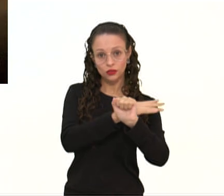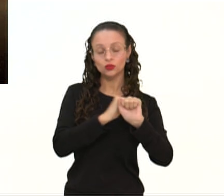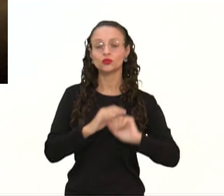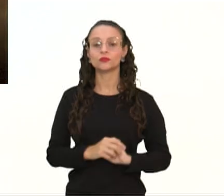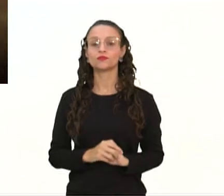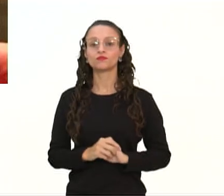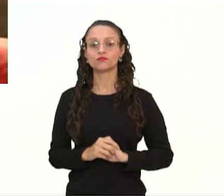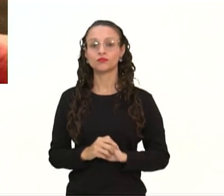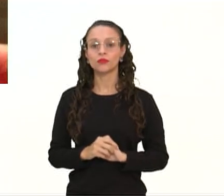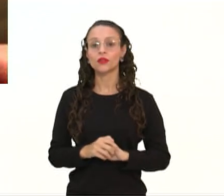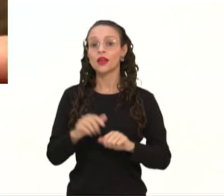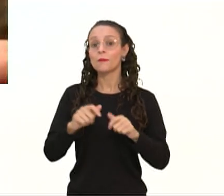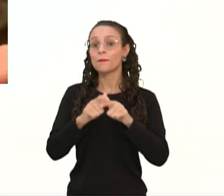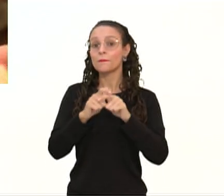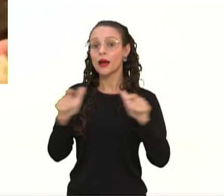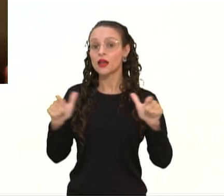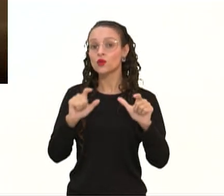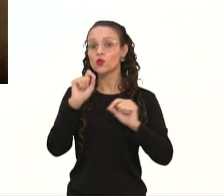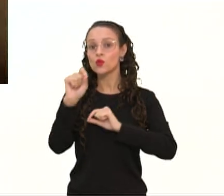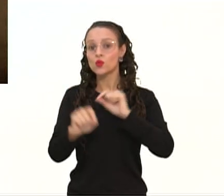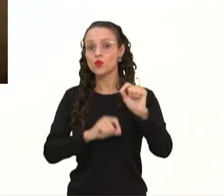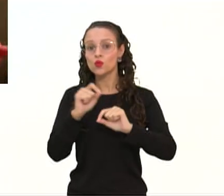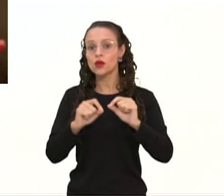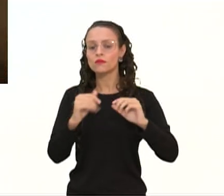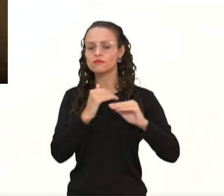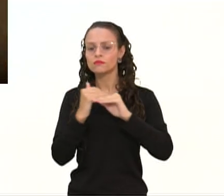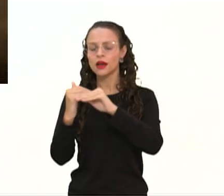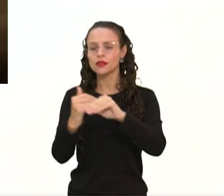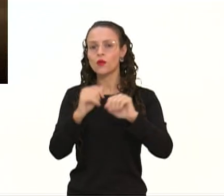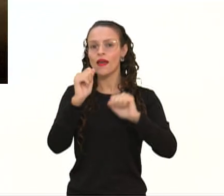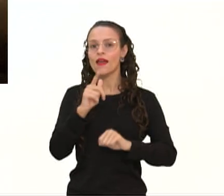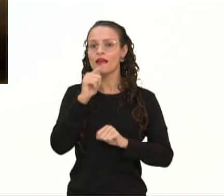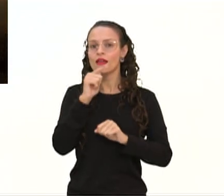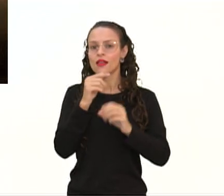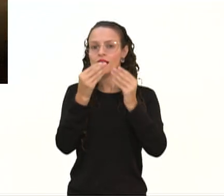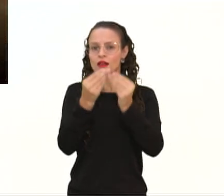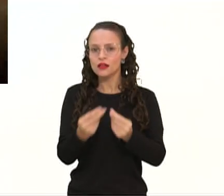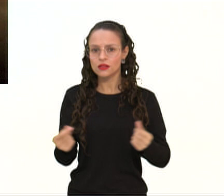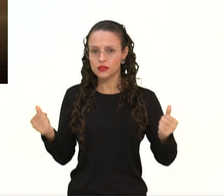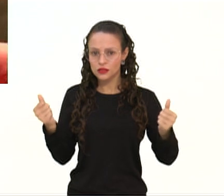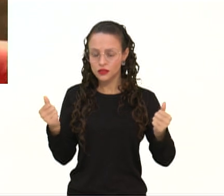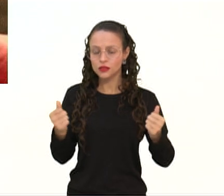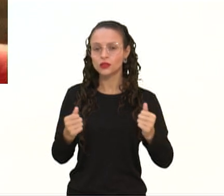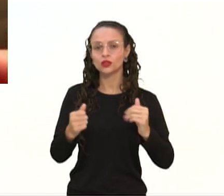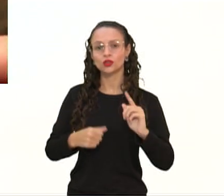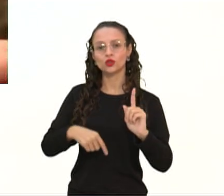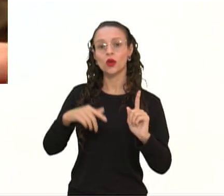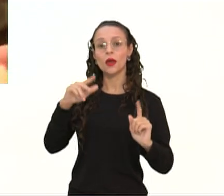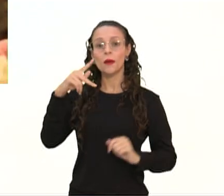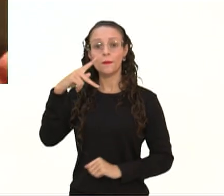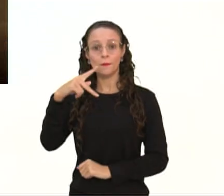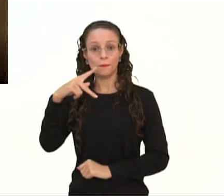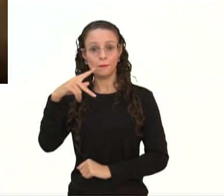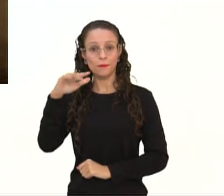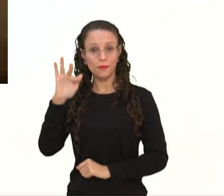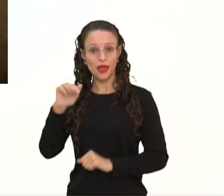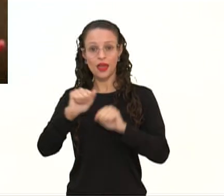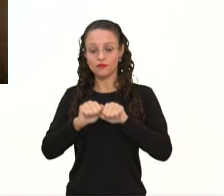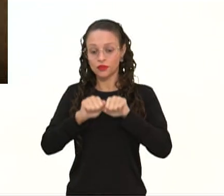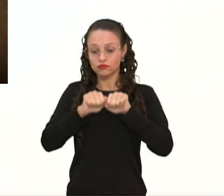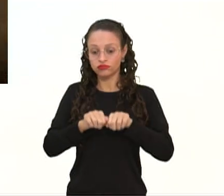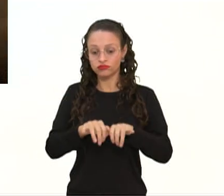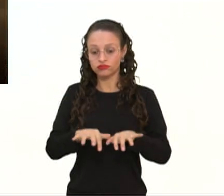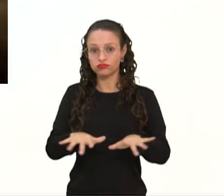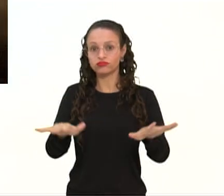estado físico da maioria deles, o estado padrão, é líquido, baixo ponto de fusão e de ebulição, ou